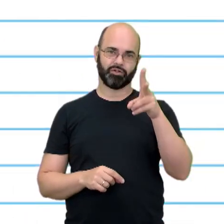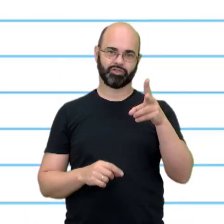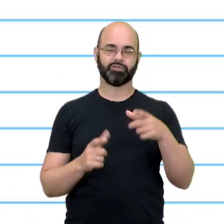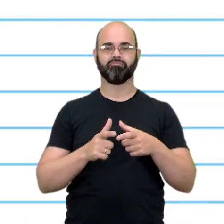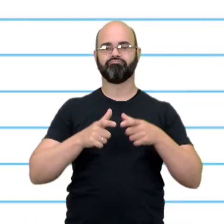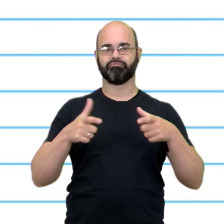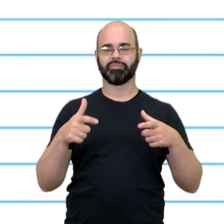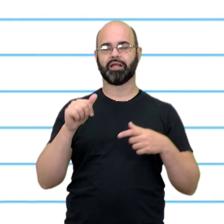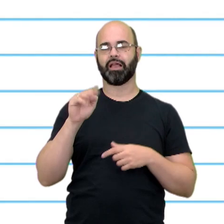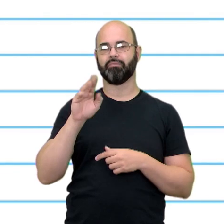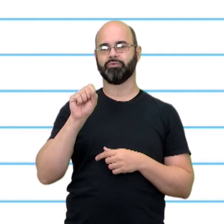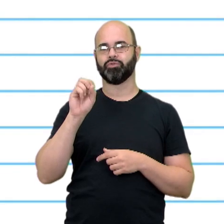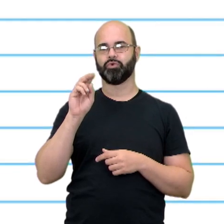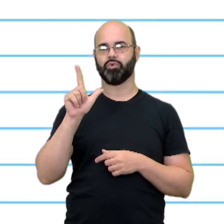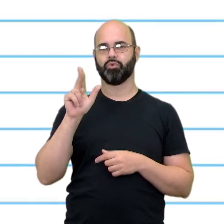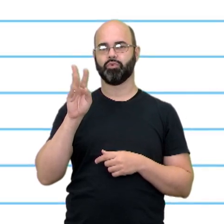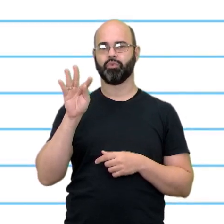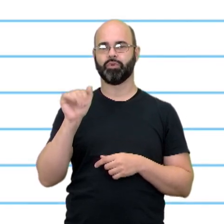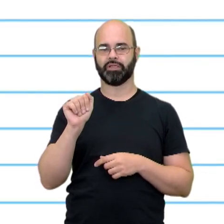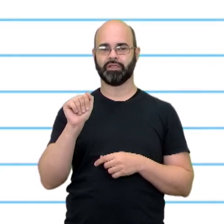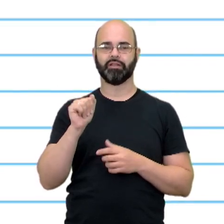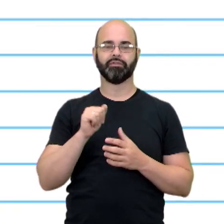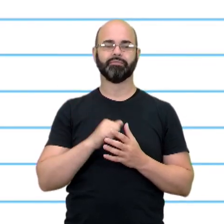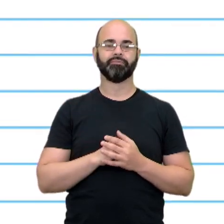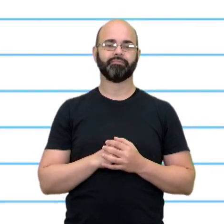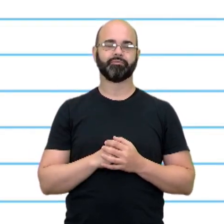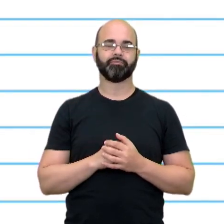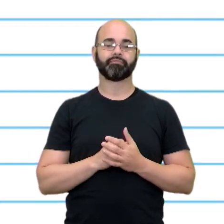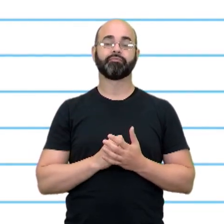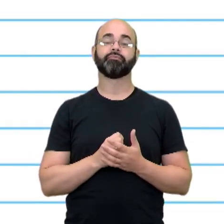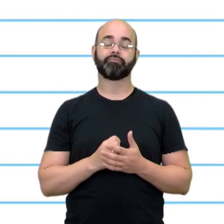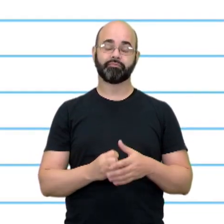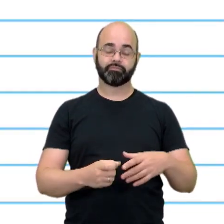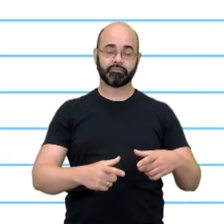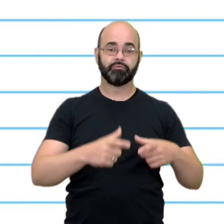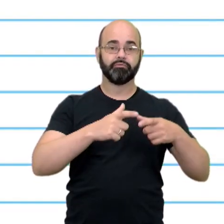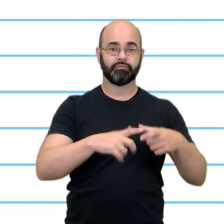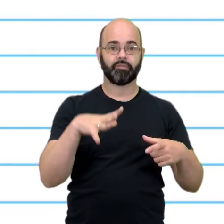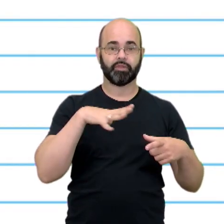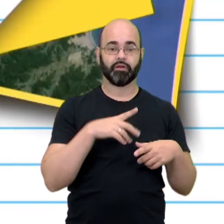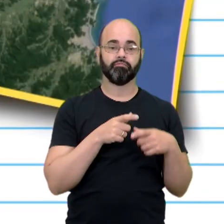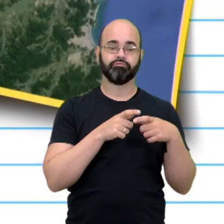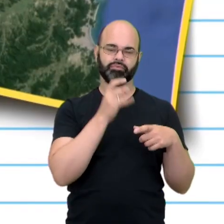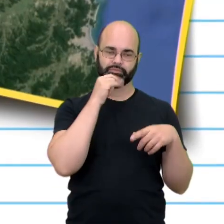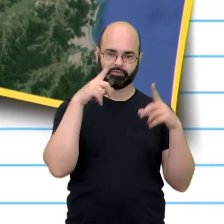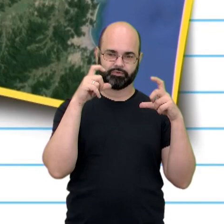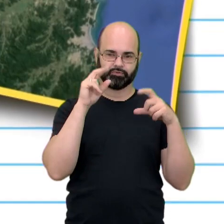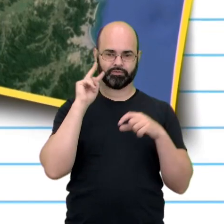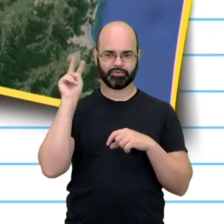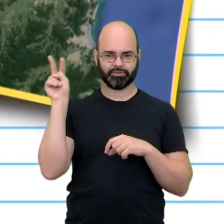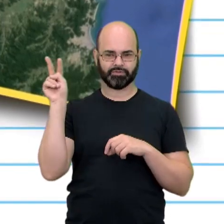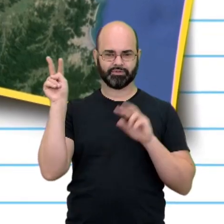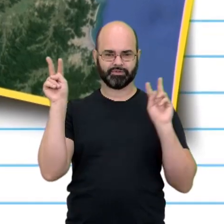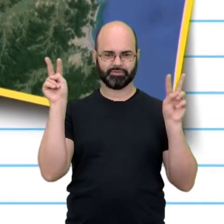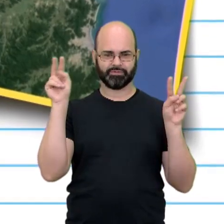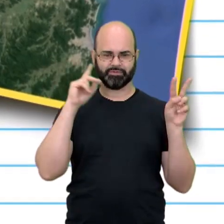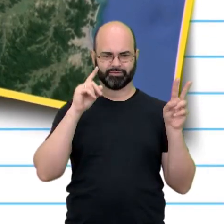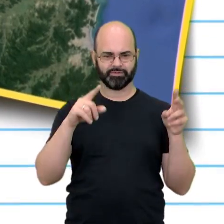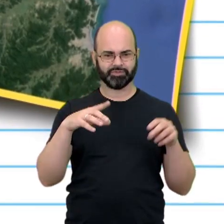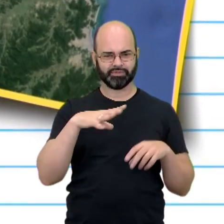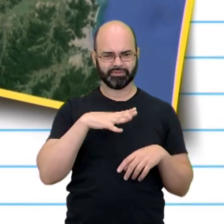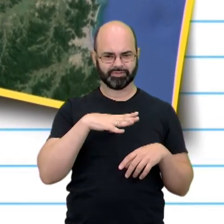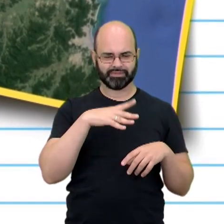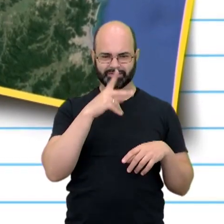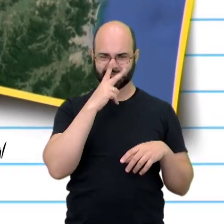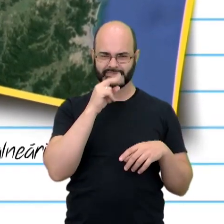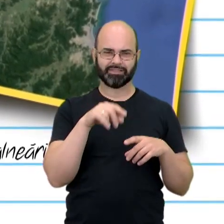critério de forte integração é o da contiguidade das manchas urbanizadas. Quando olhamos fotos como essas, não temos a impressão de que as cidades são